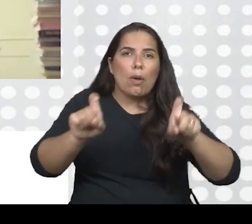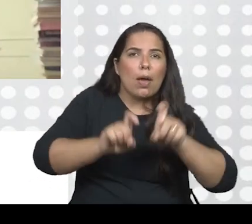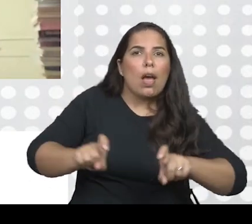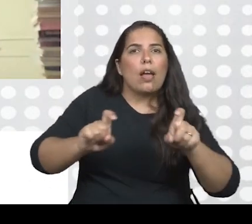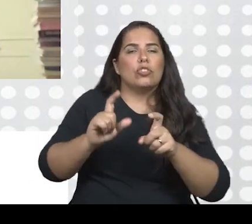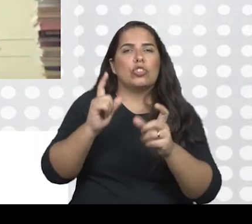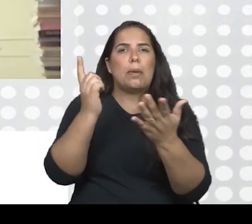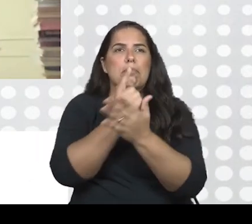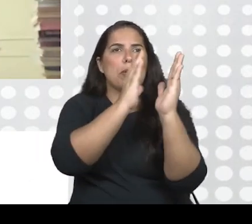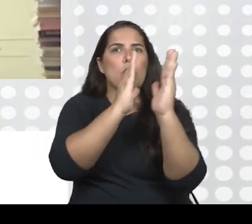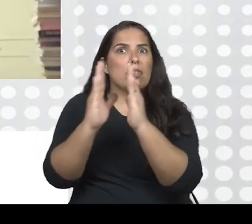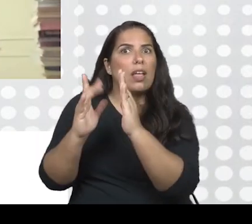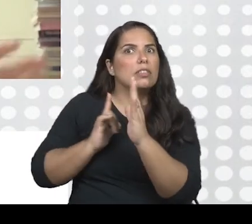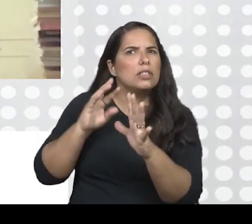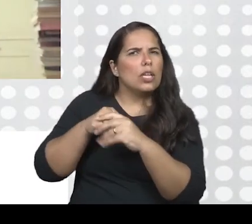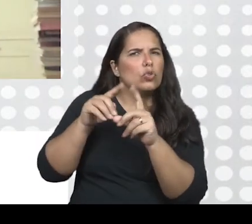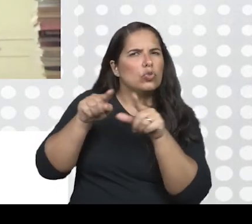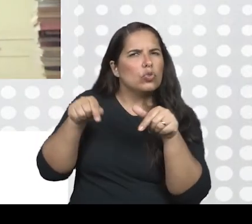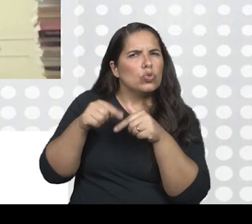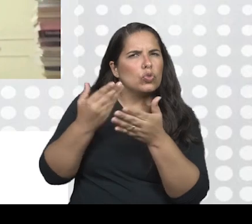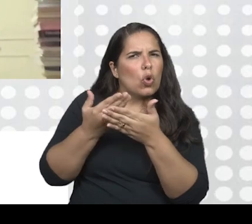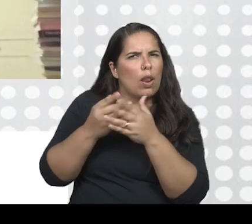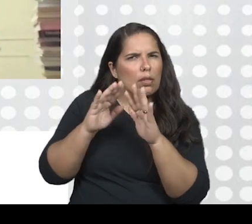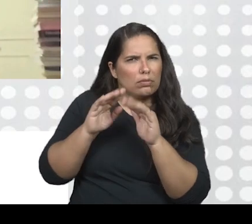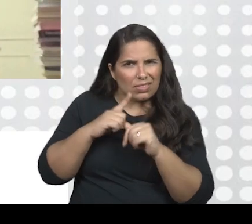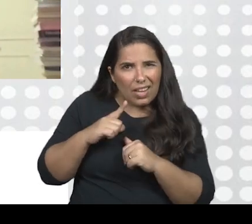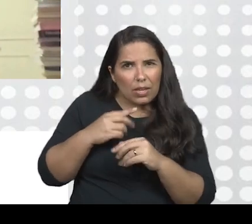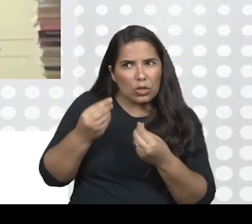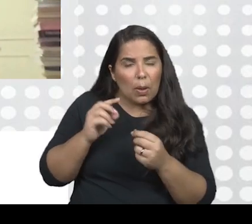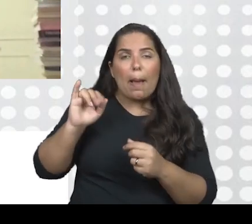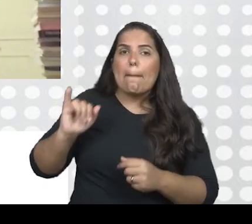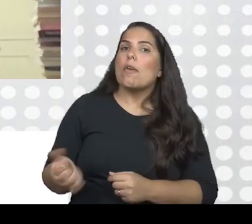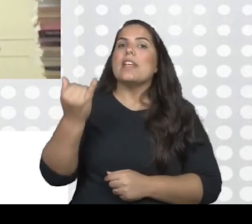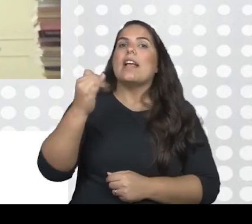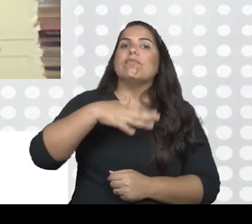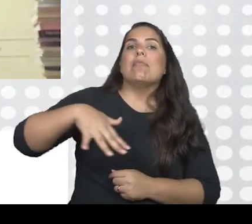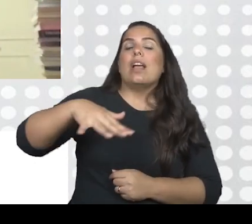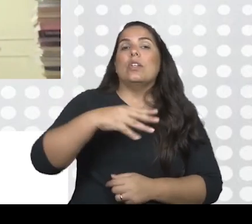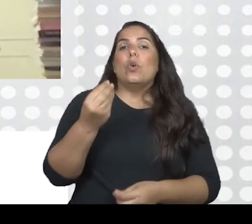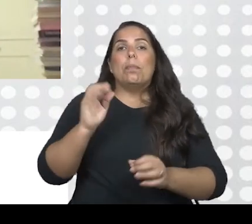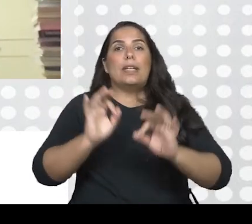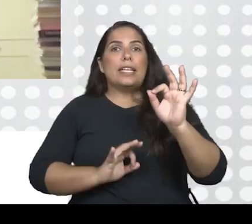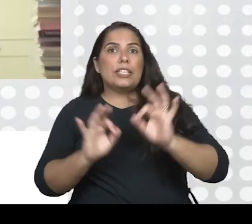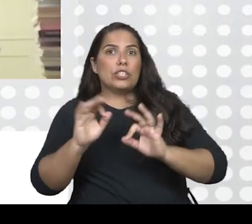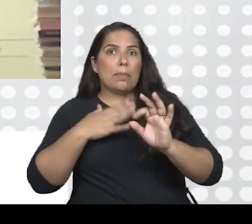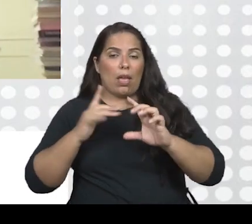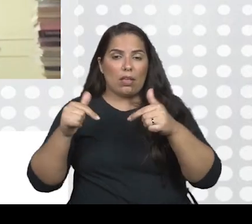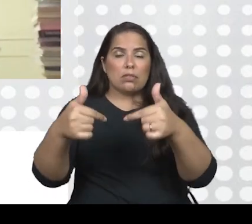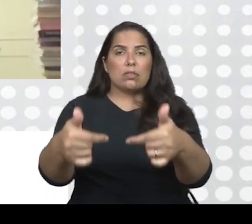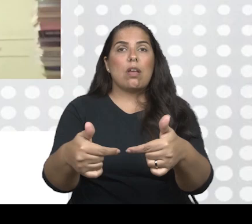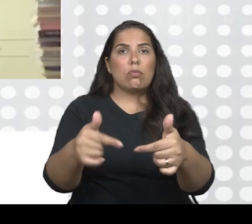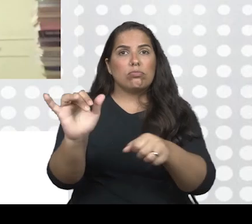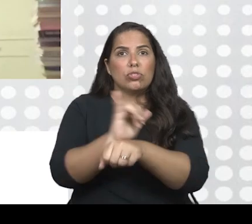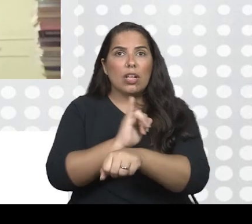como biblioteca na escola? O que eu posso utilizar desses espaços? Como eu posso planejar a minha ação e a